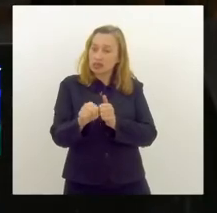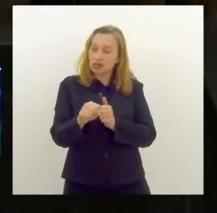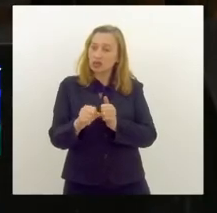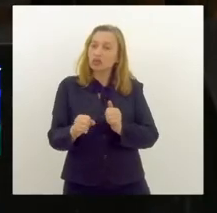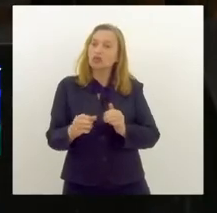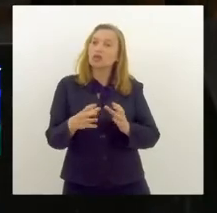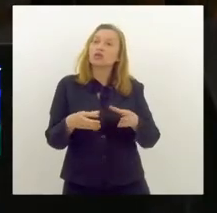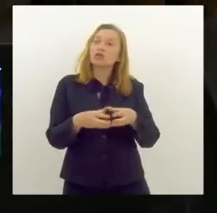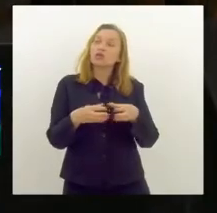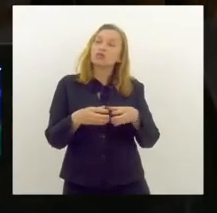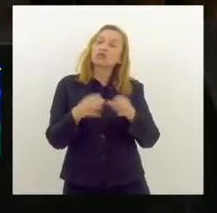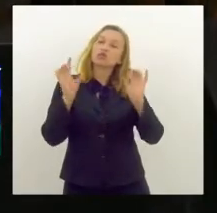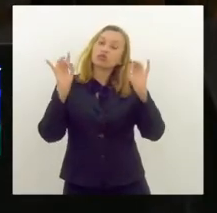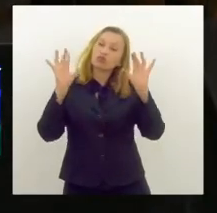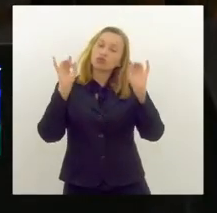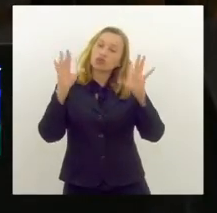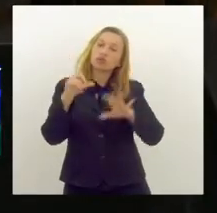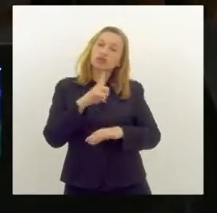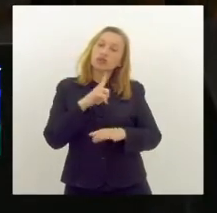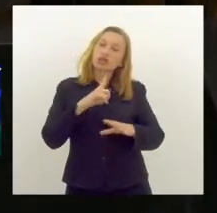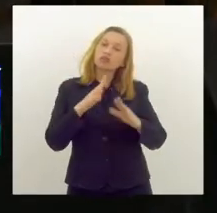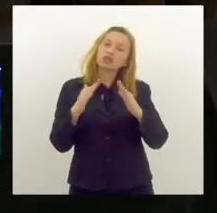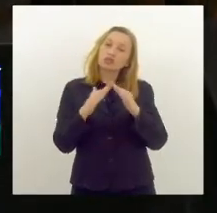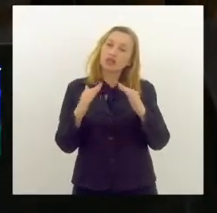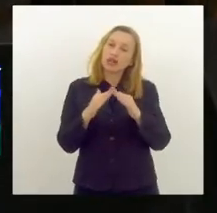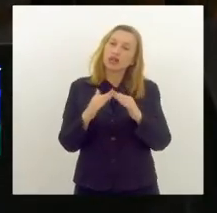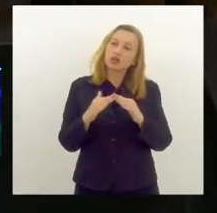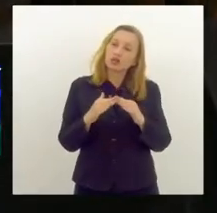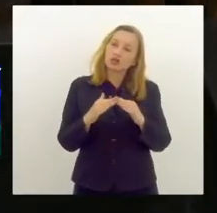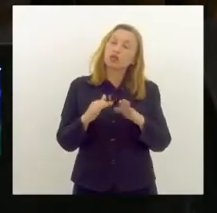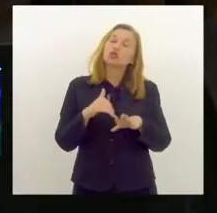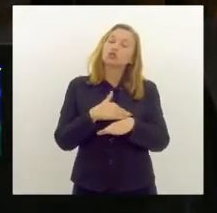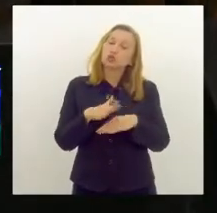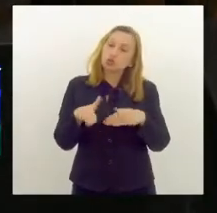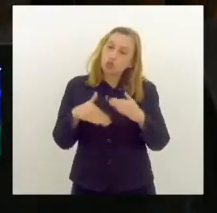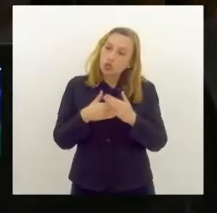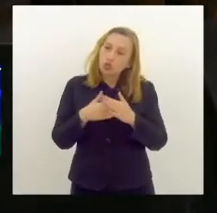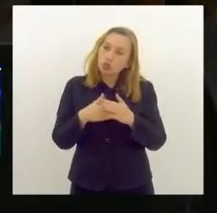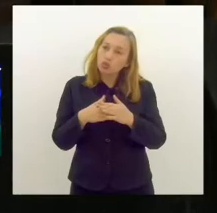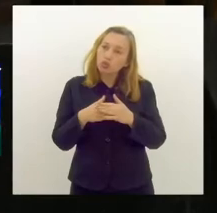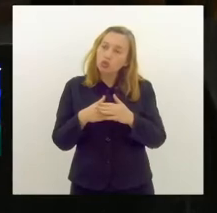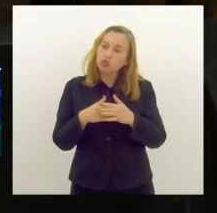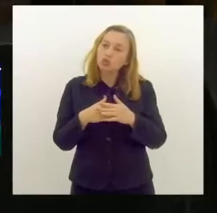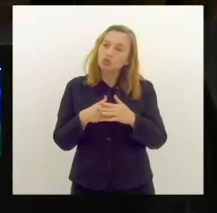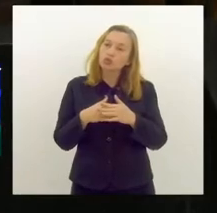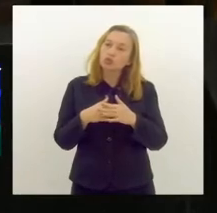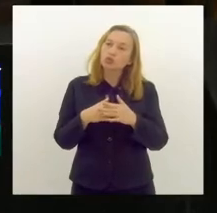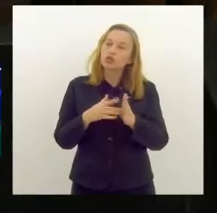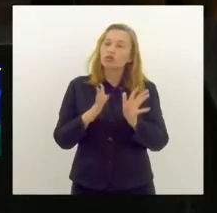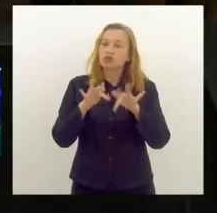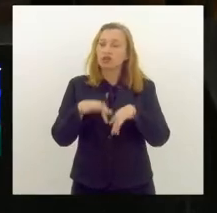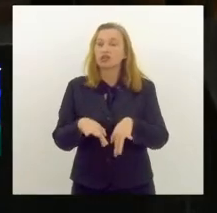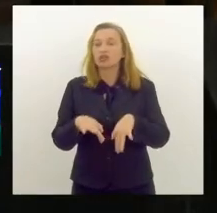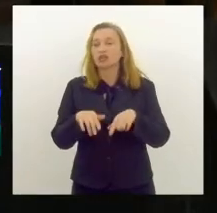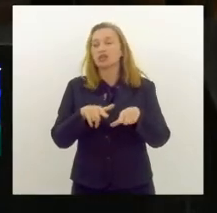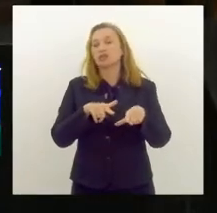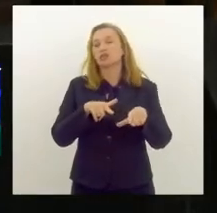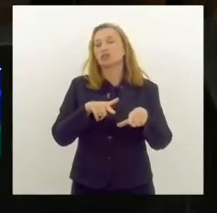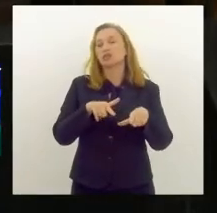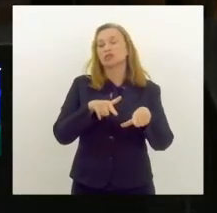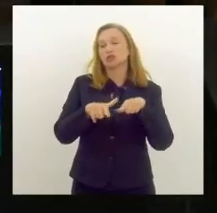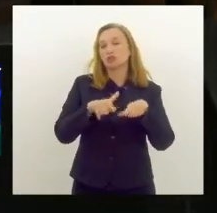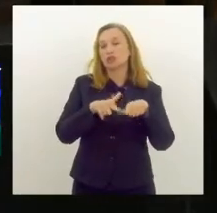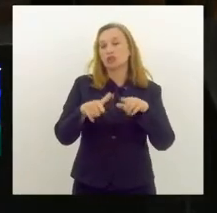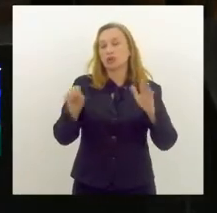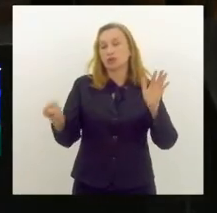da comissão especial que temos dentro dessa casa, toda a execução do orçamento do Pacto RJ.